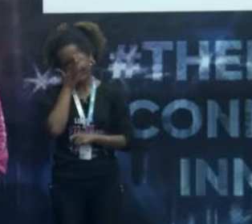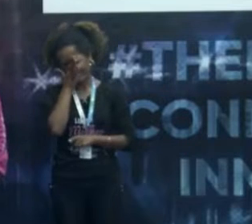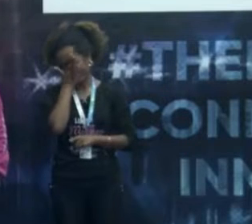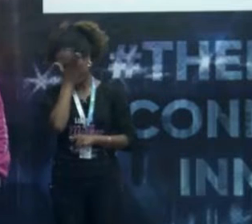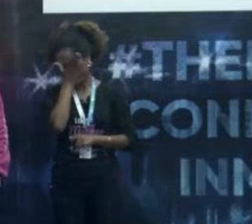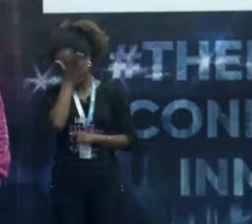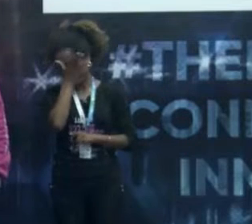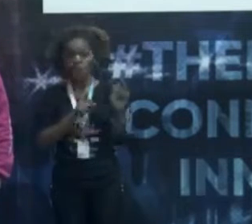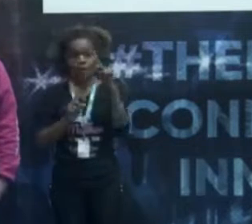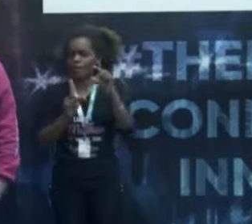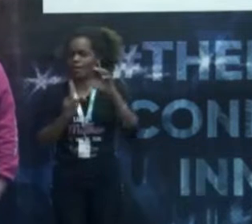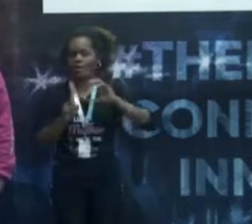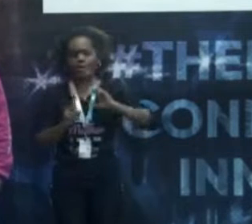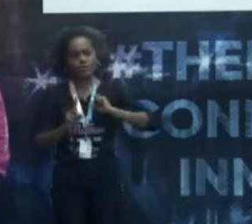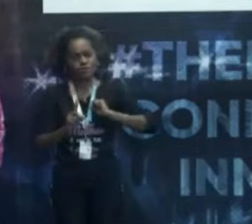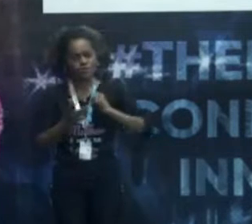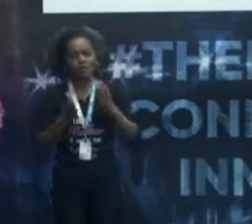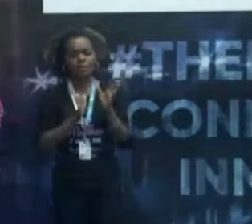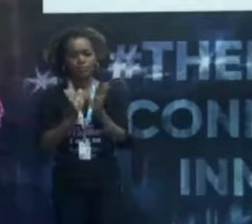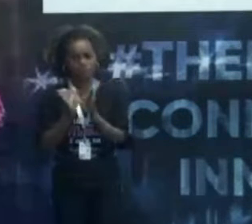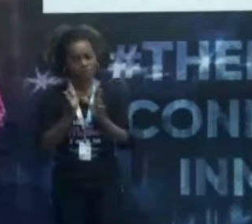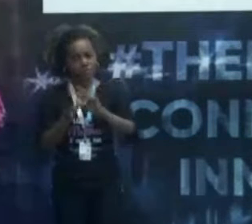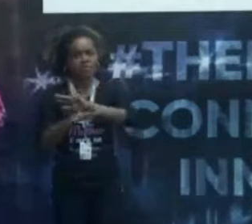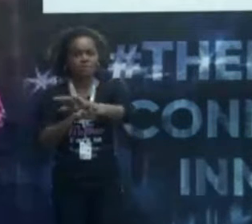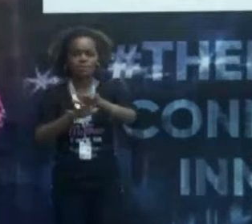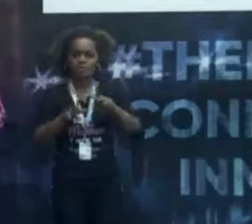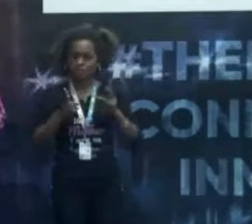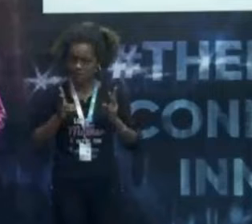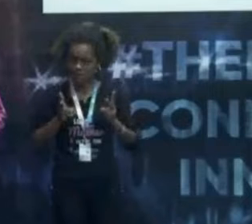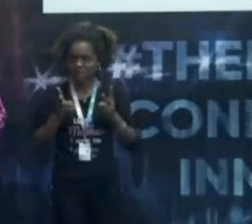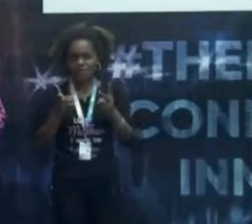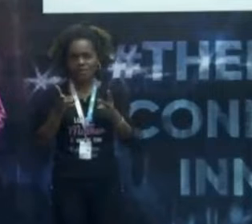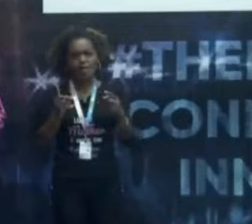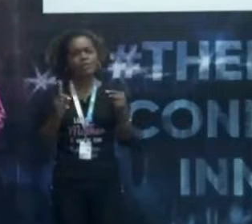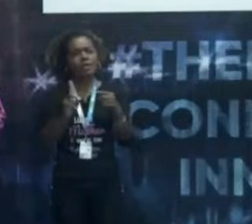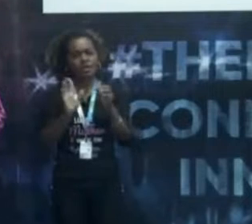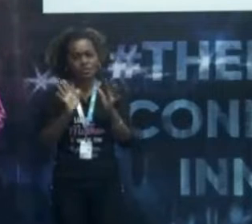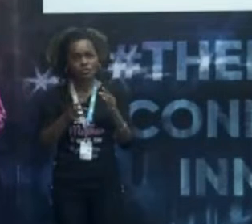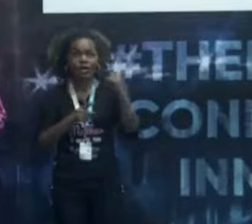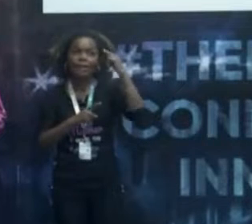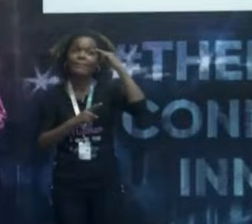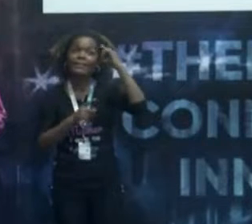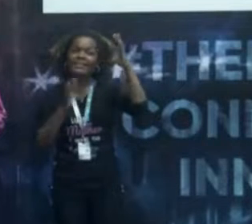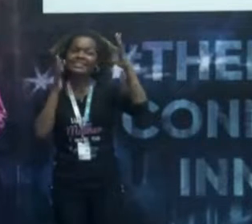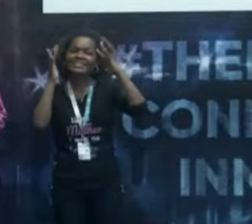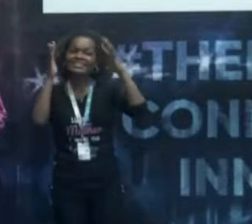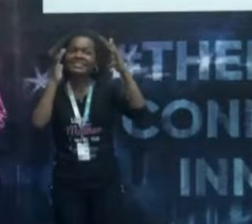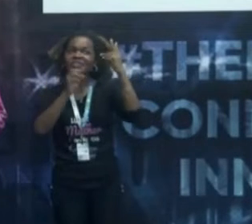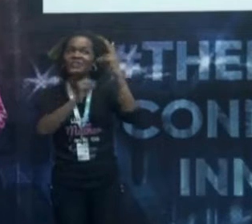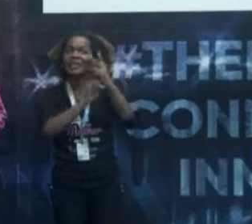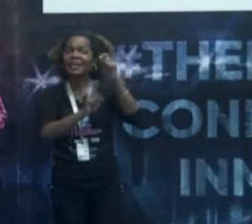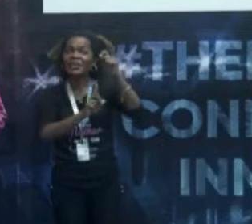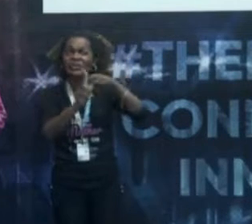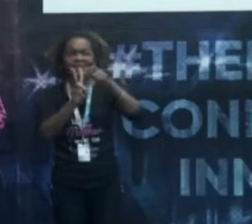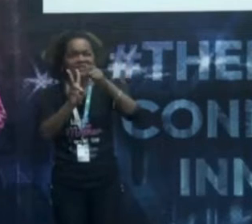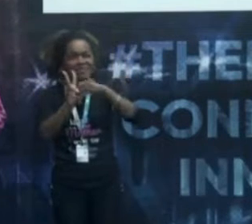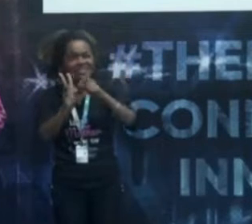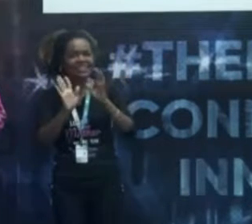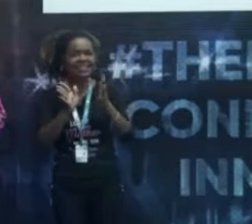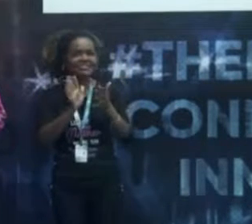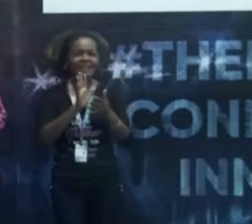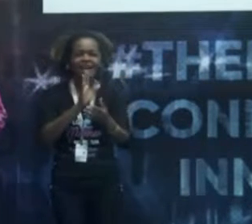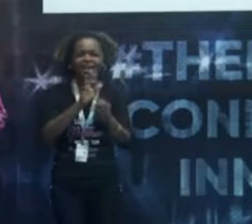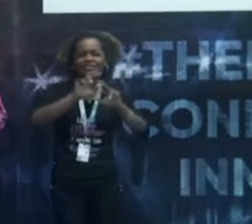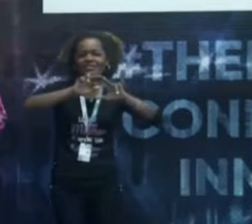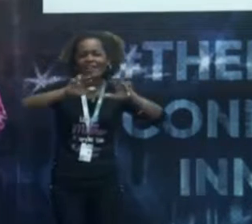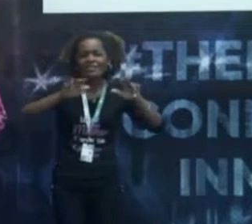amor aí por diversidade e acessibilidade sempre. Então, já pensando aqui, estou aqui só 2 meses, já pensando em vários programas, em várias coisas legais que